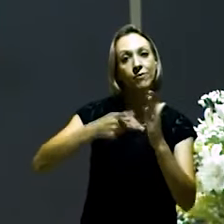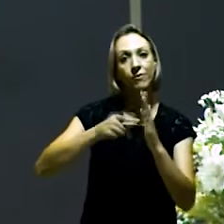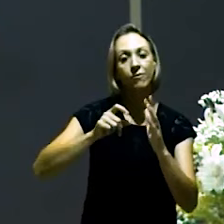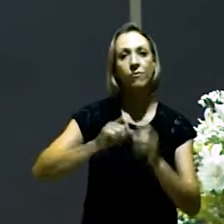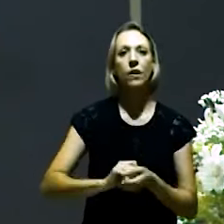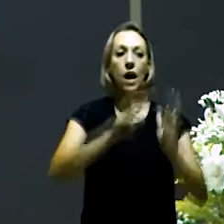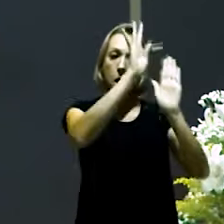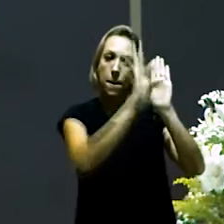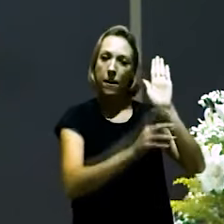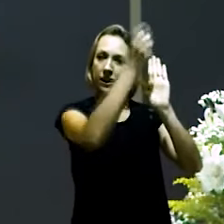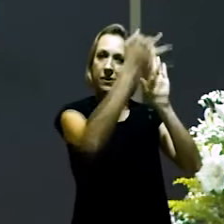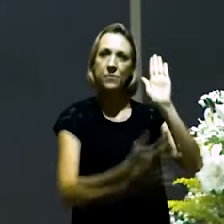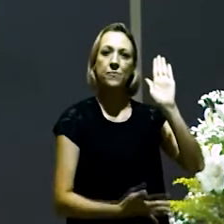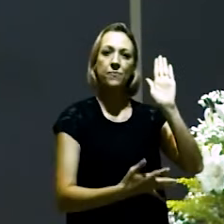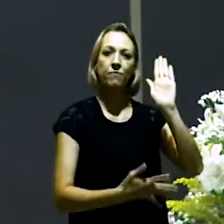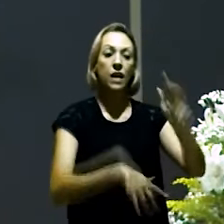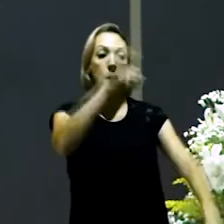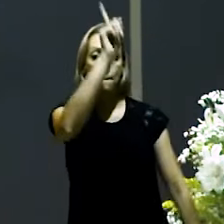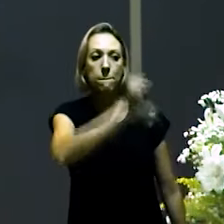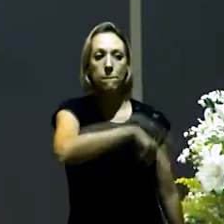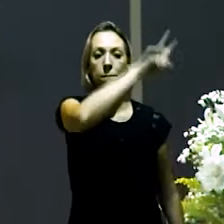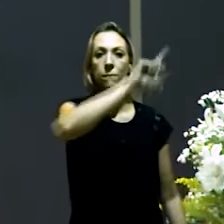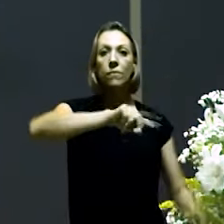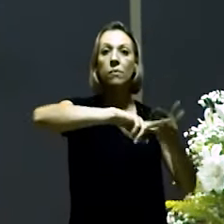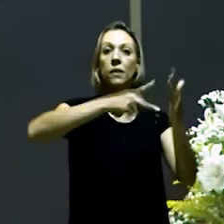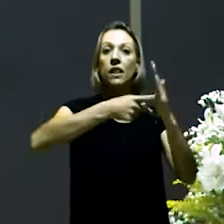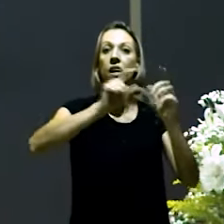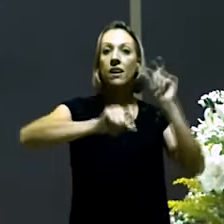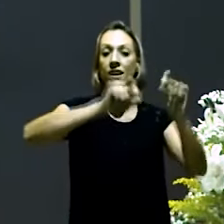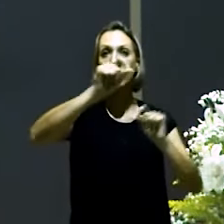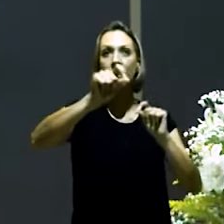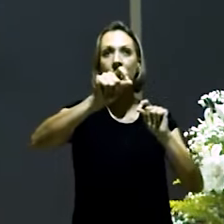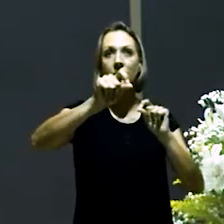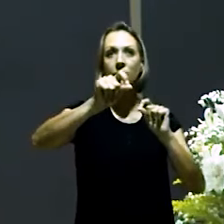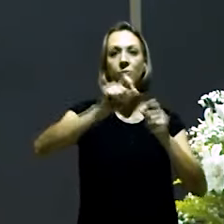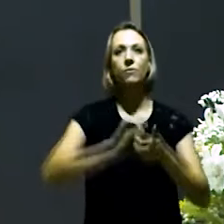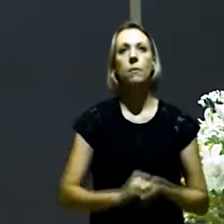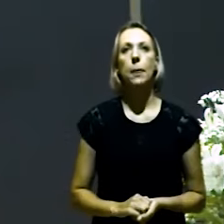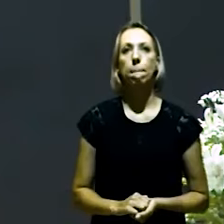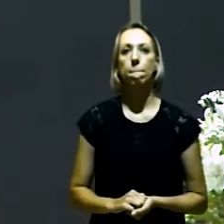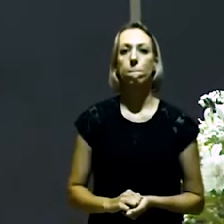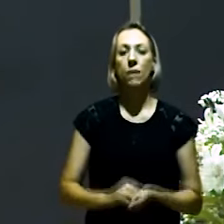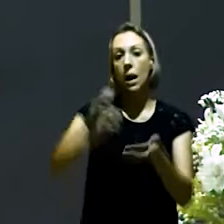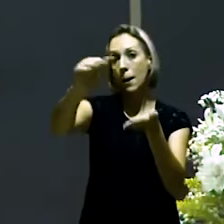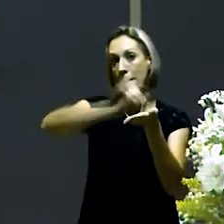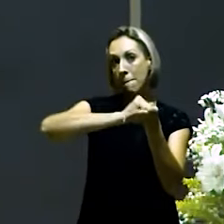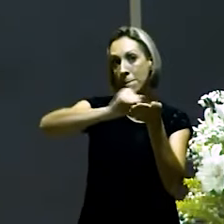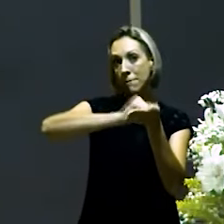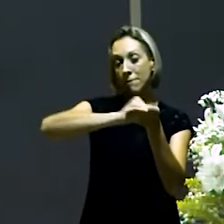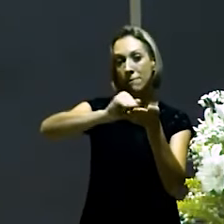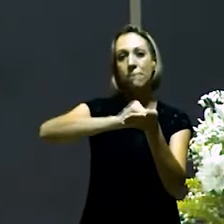texto. A palavra cancelar no grego tanto tem um significado suave no sentido de apagar.